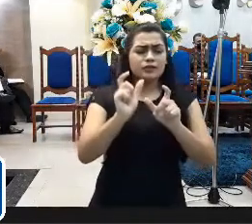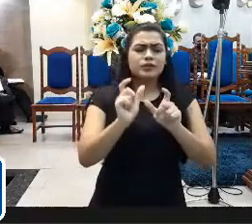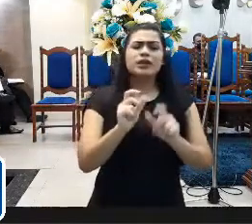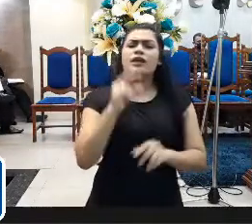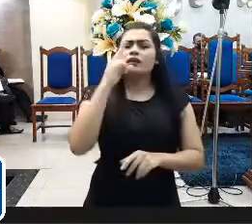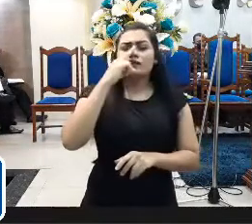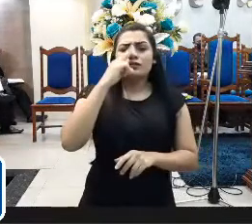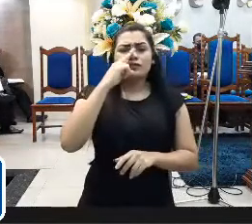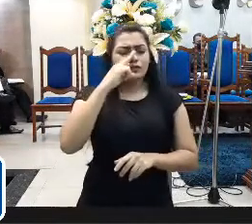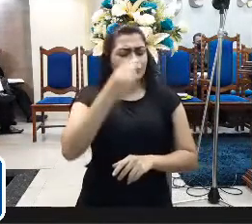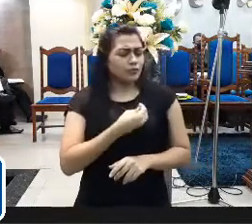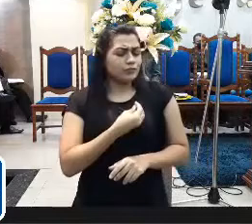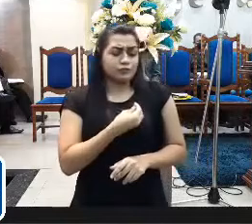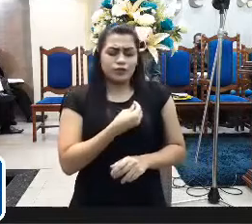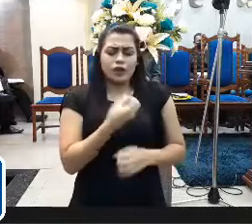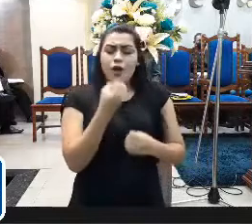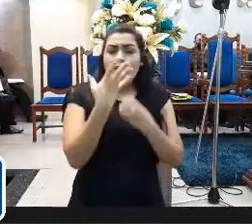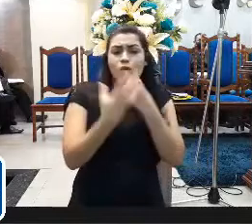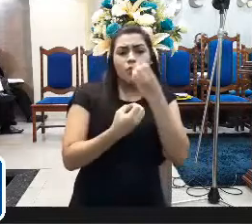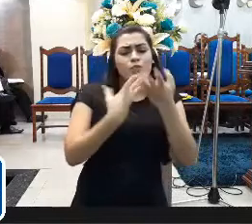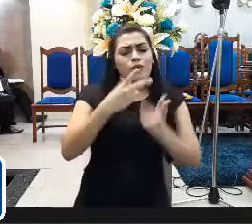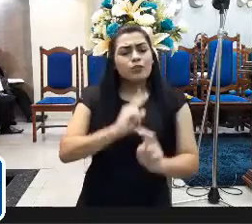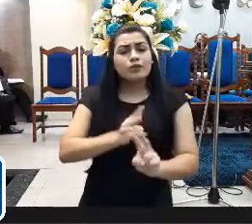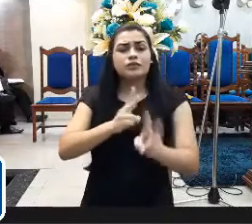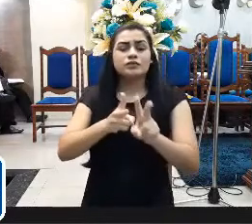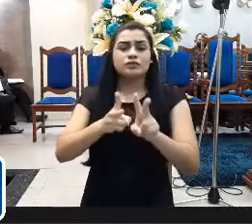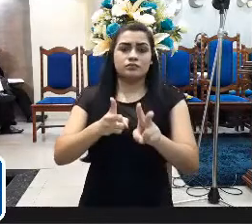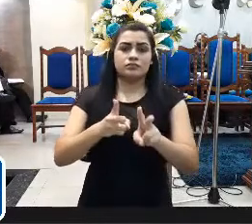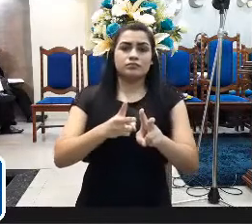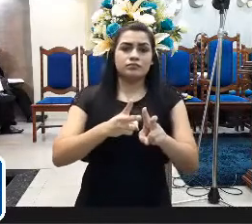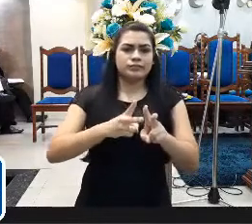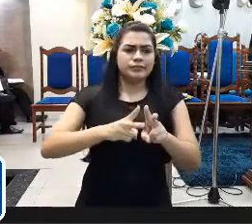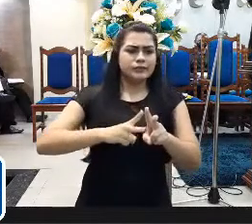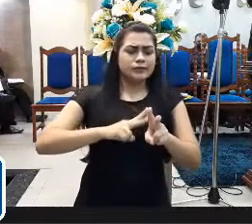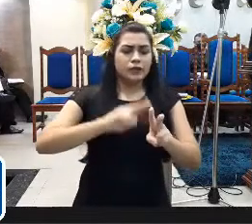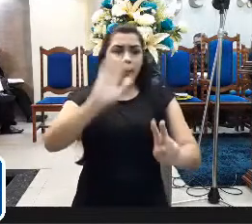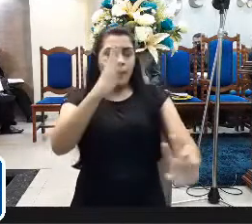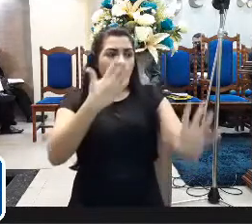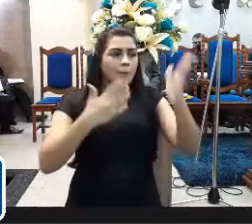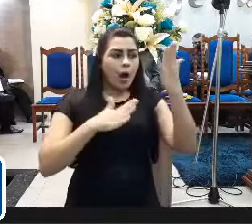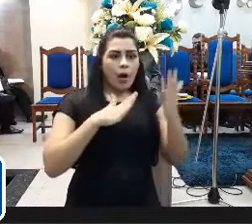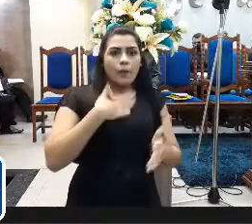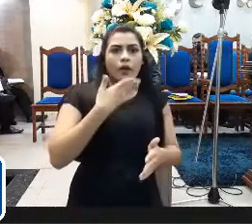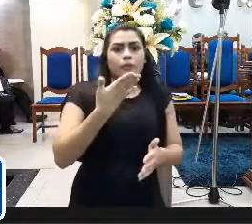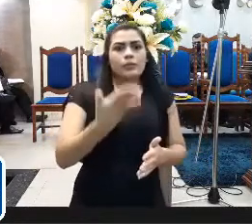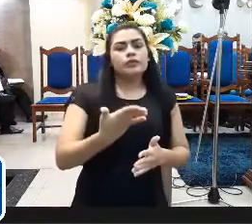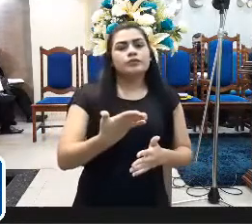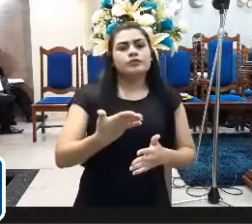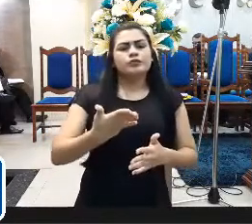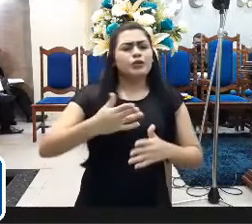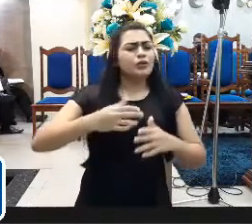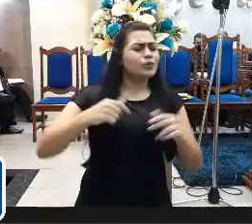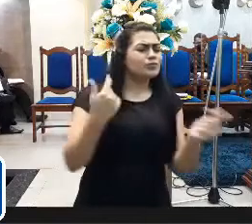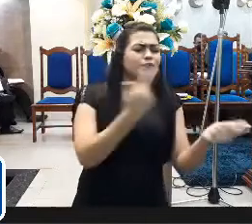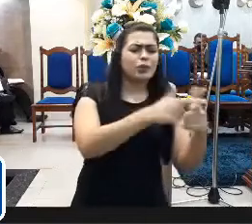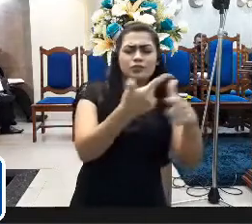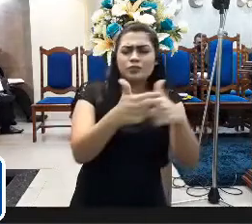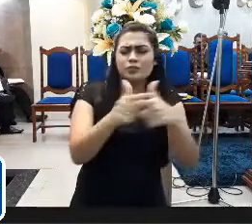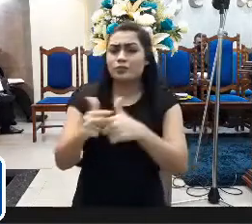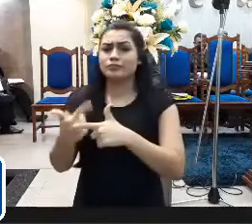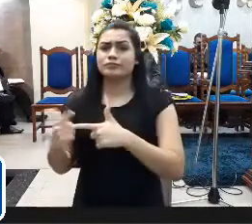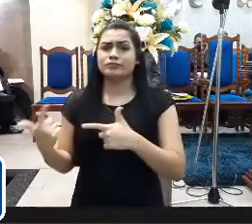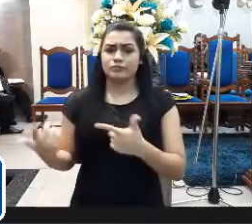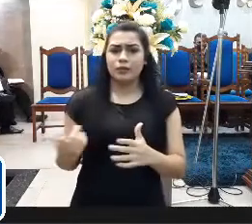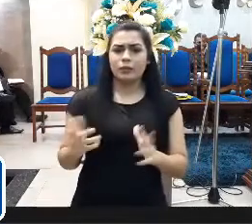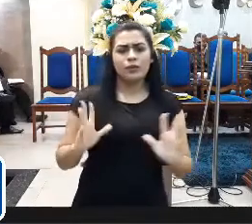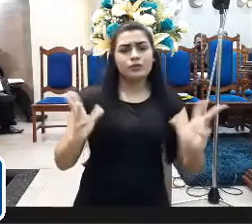vida cristã, e de repente desencadeou aí uma problemática que não ficou ninguém de fora, para mostrar